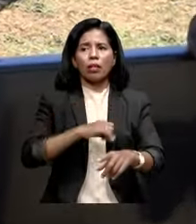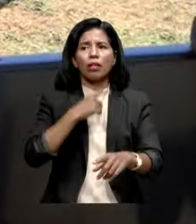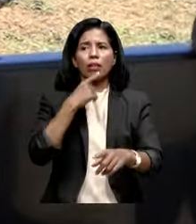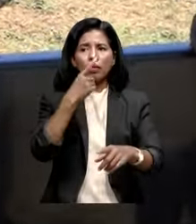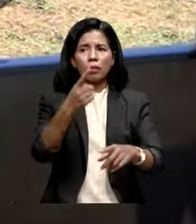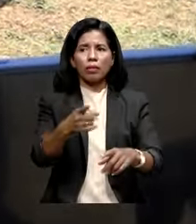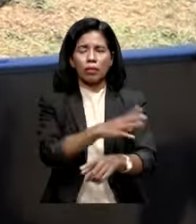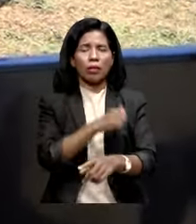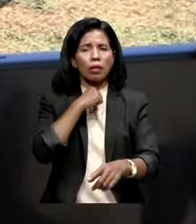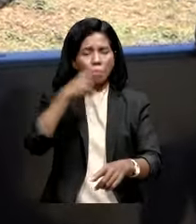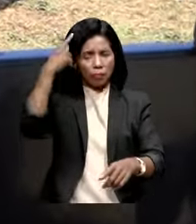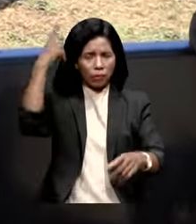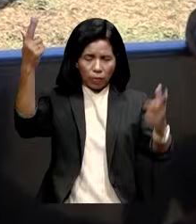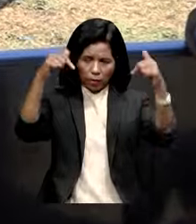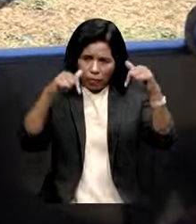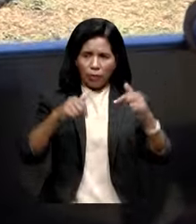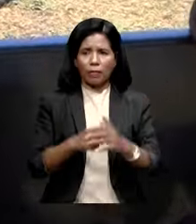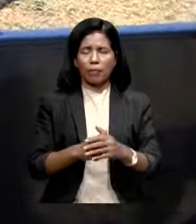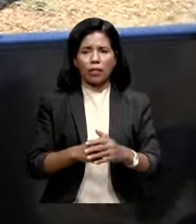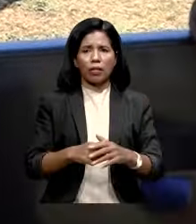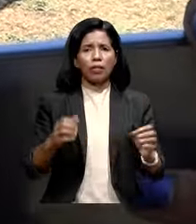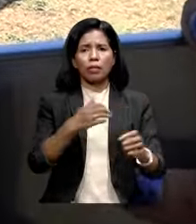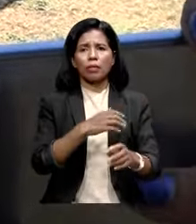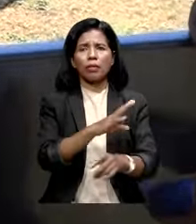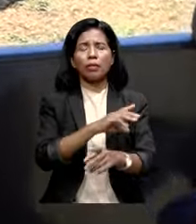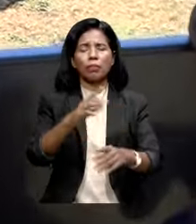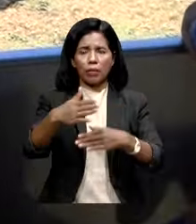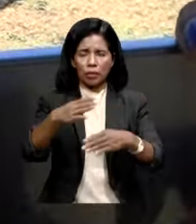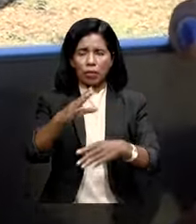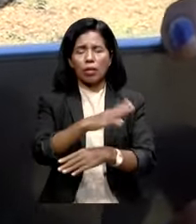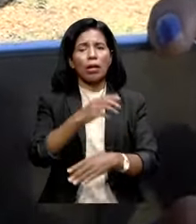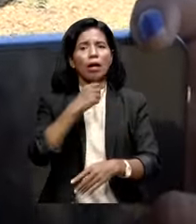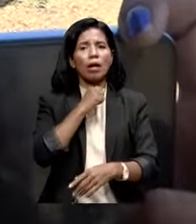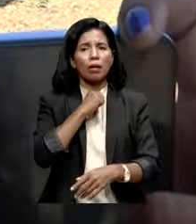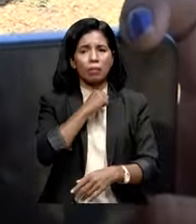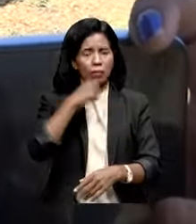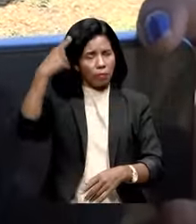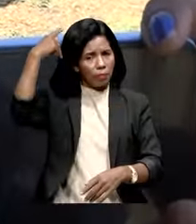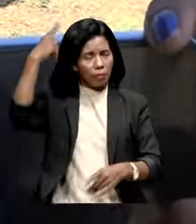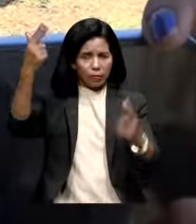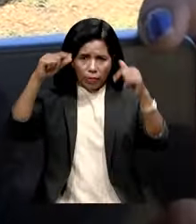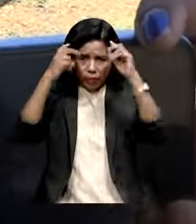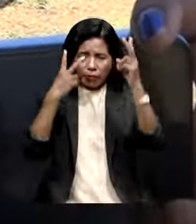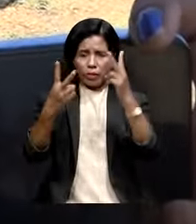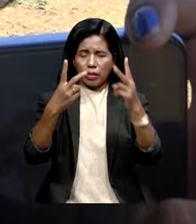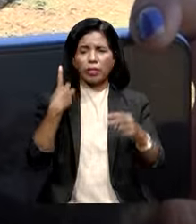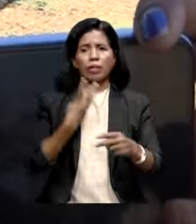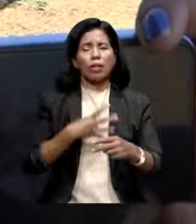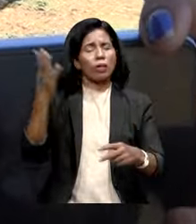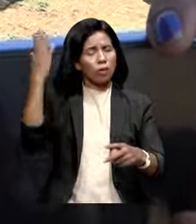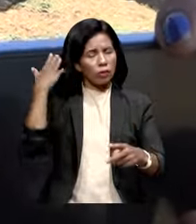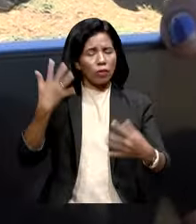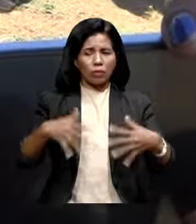papa a tua mãe, na Cleuro, lá estou fula ainda, papa mãe visita ita. Ulo, e a funulara mãe visita